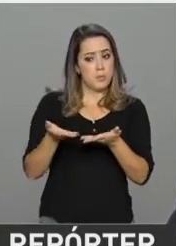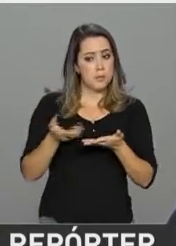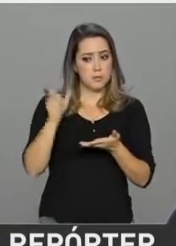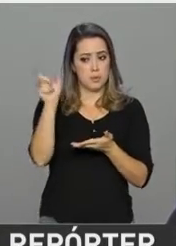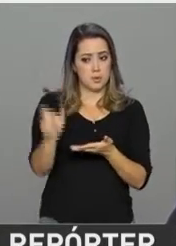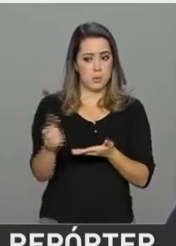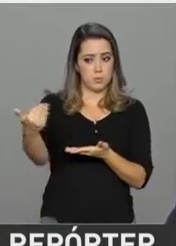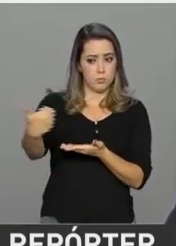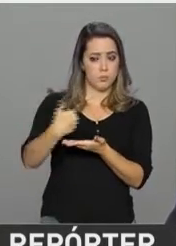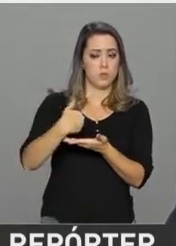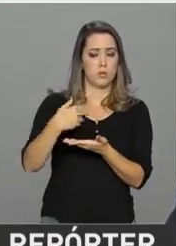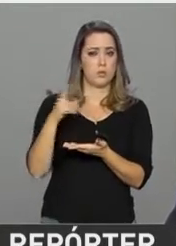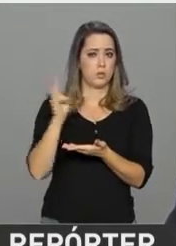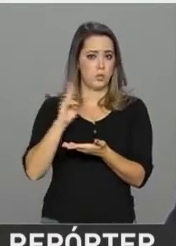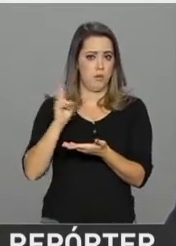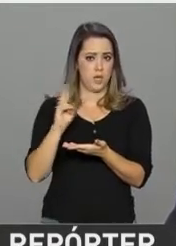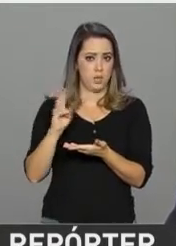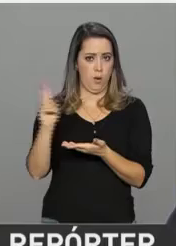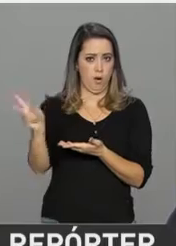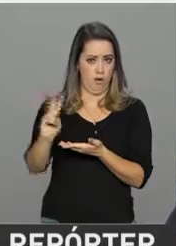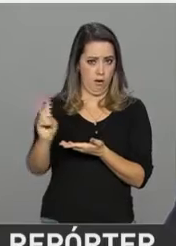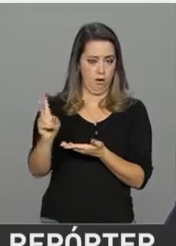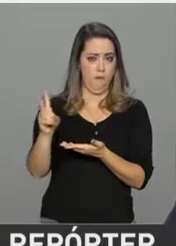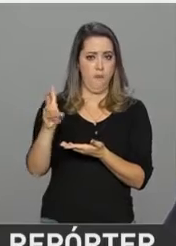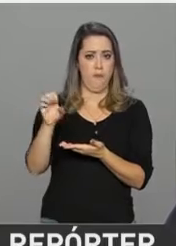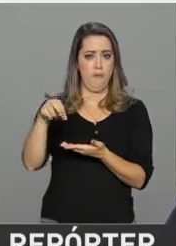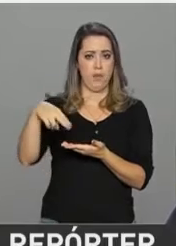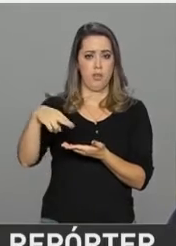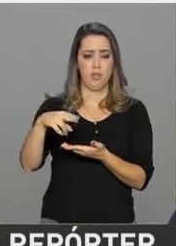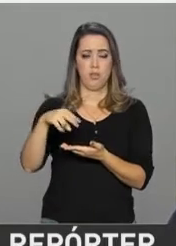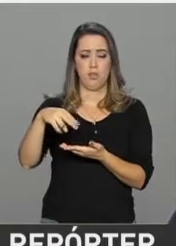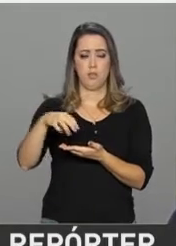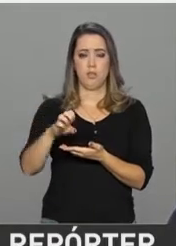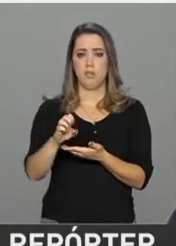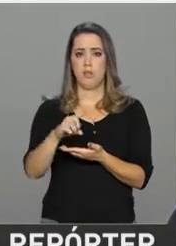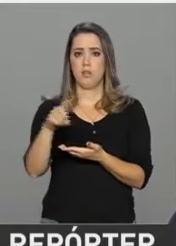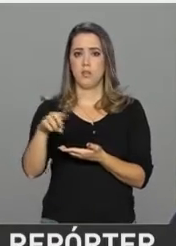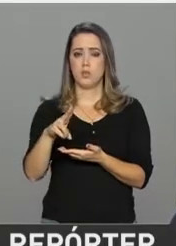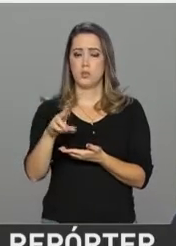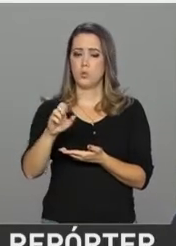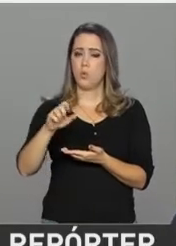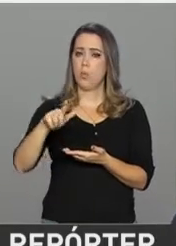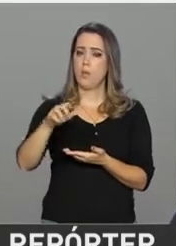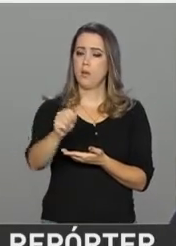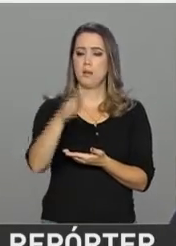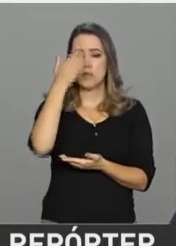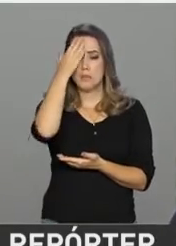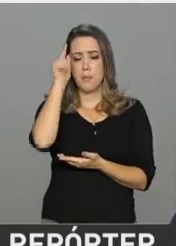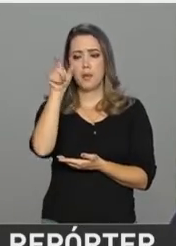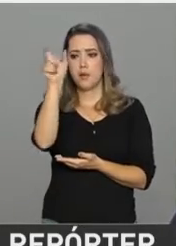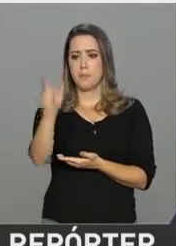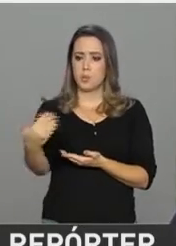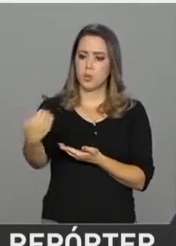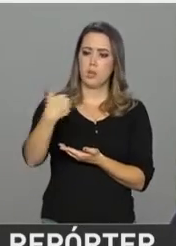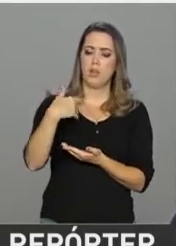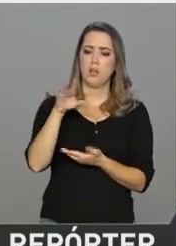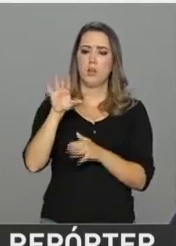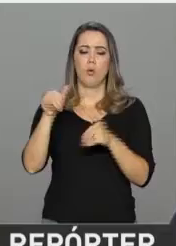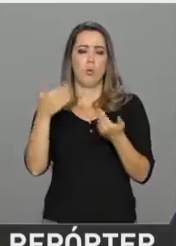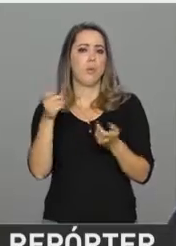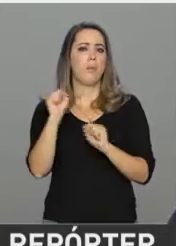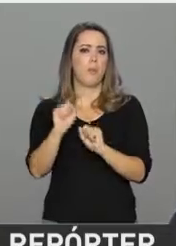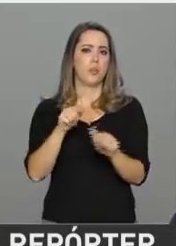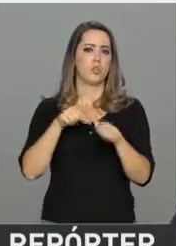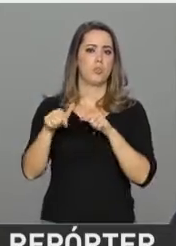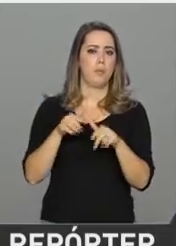mas já com uma destinação mais ou menos objetiva sabendo quem são as pessoas que habilitação bem o que ele